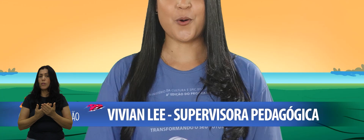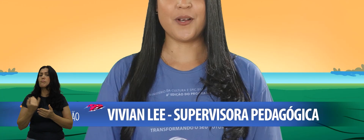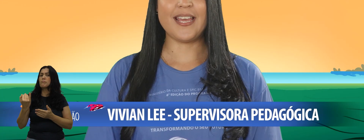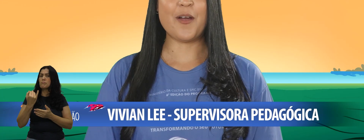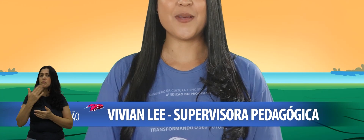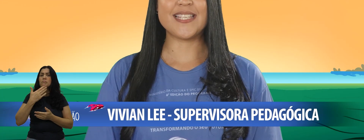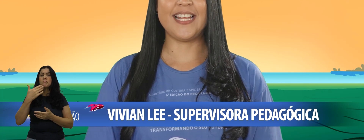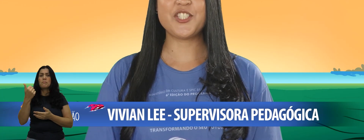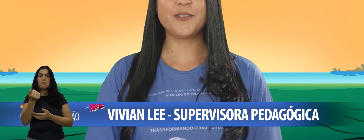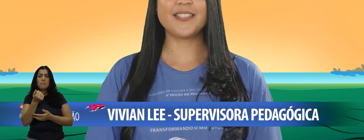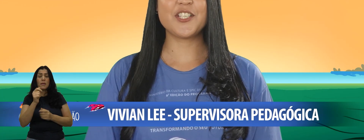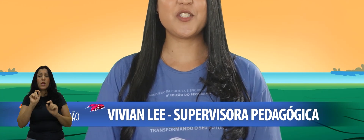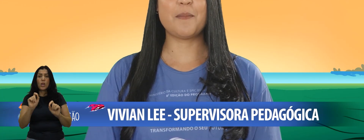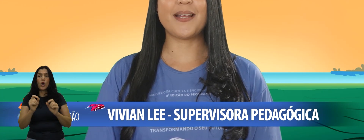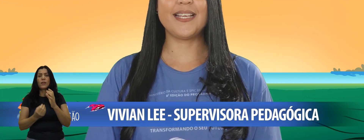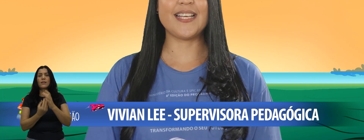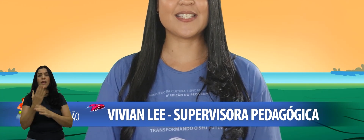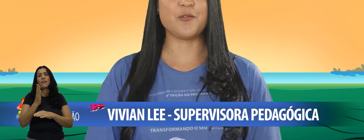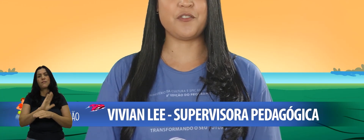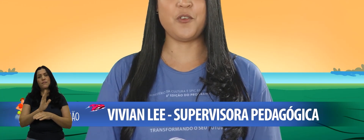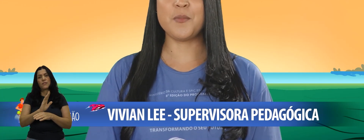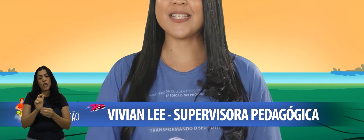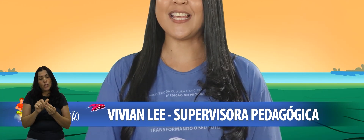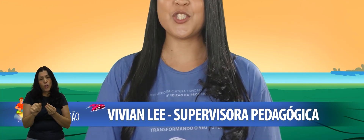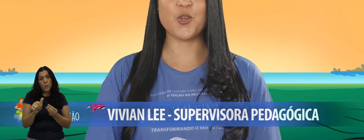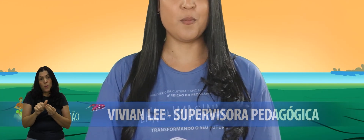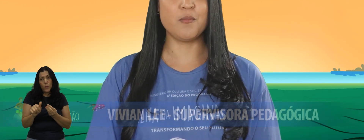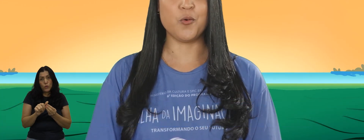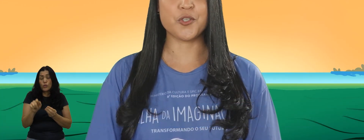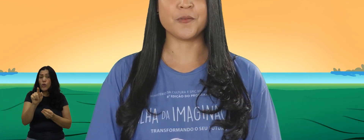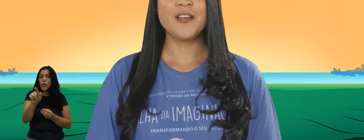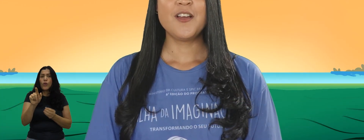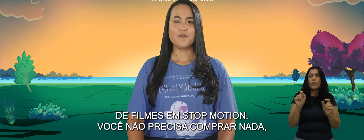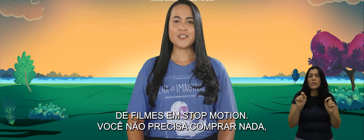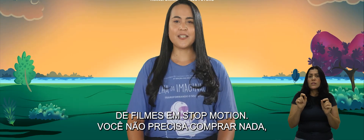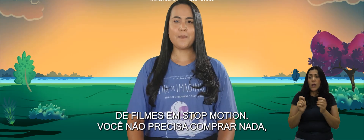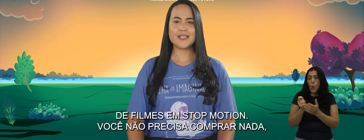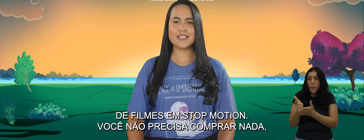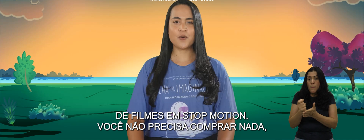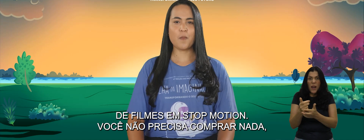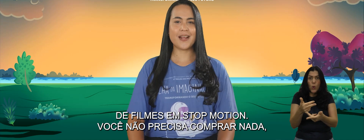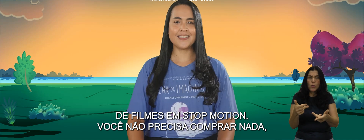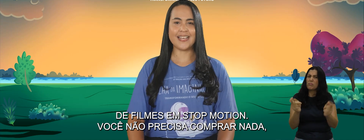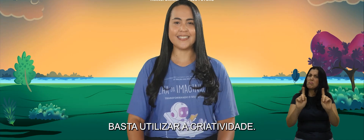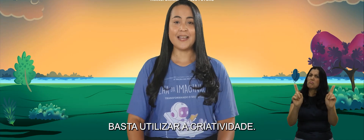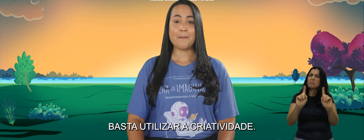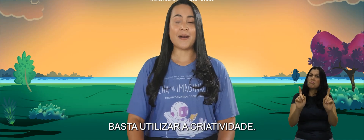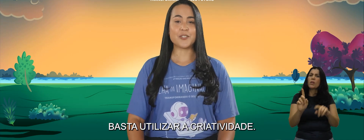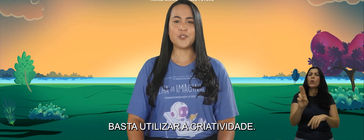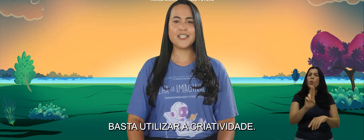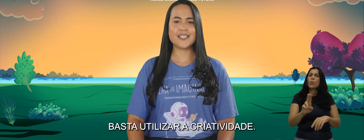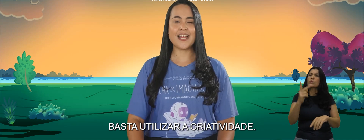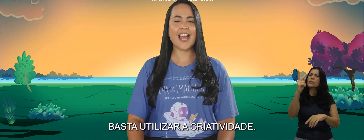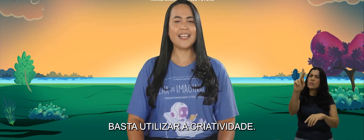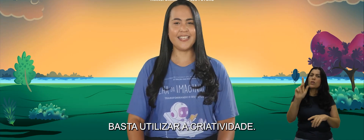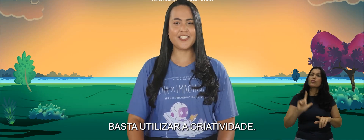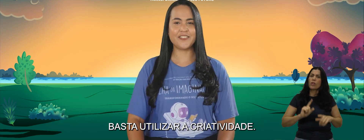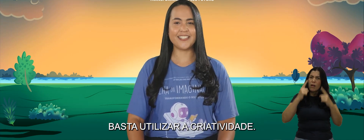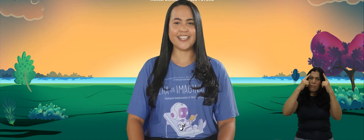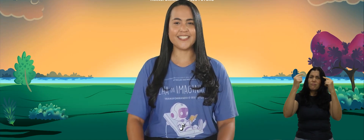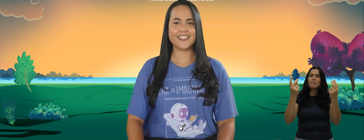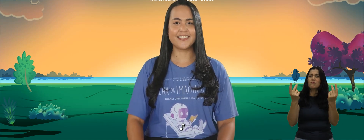ou na escola é uma excelente alternativa para a criação de filmes em stop motion. Você não precisa comprar nada, basta utilizar